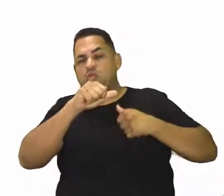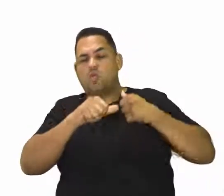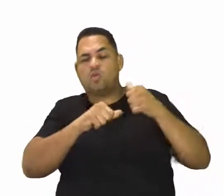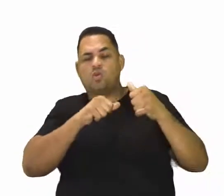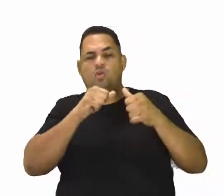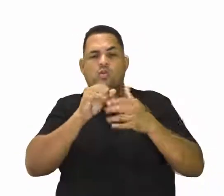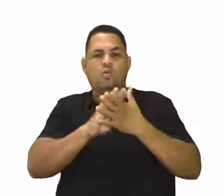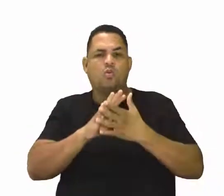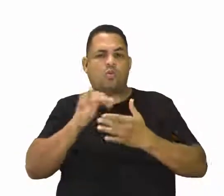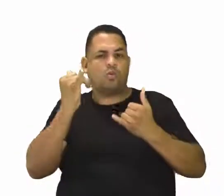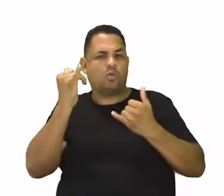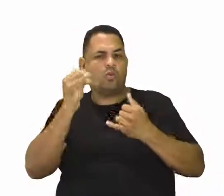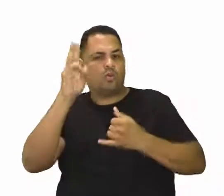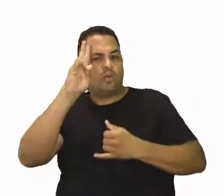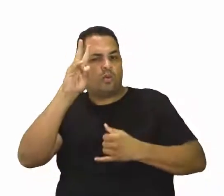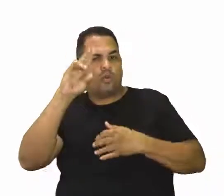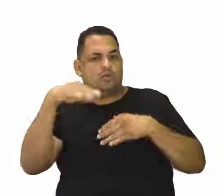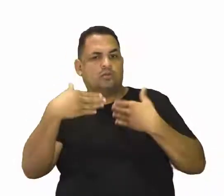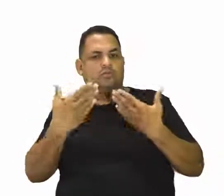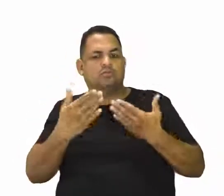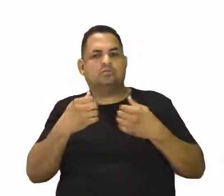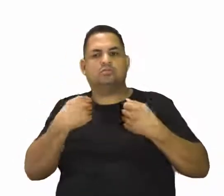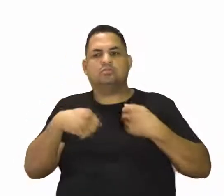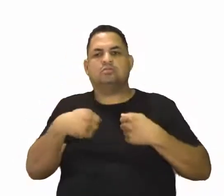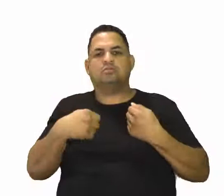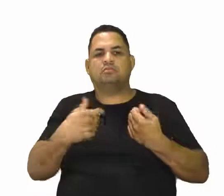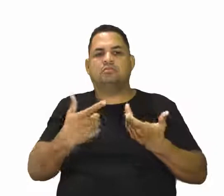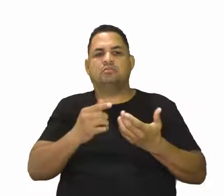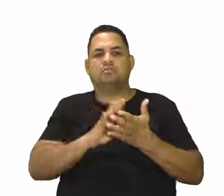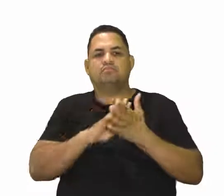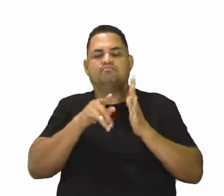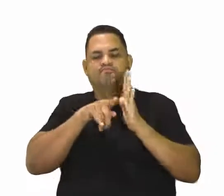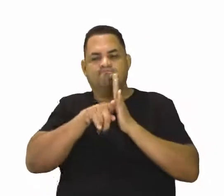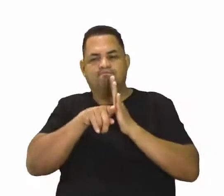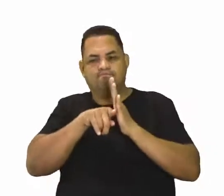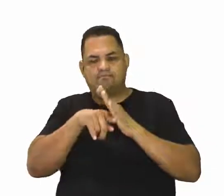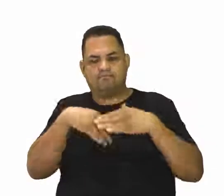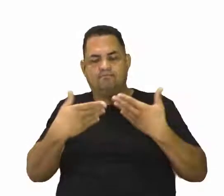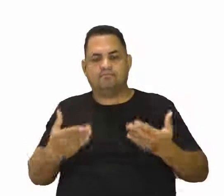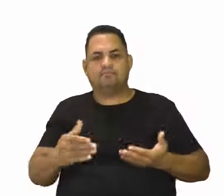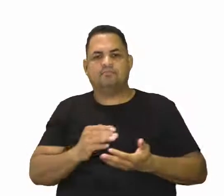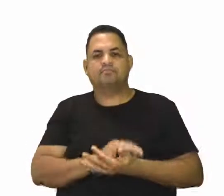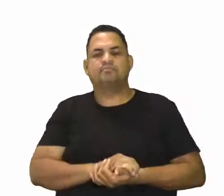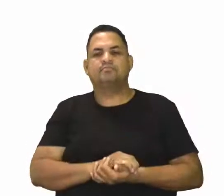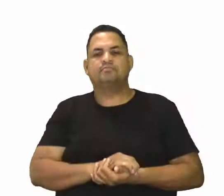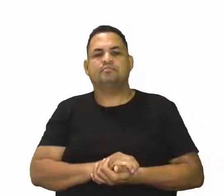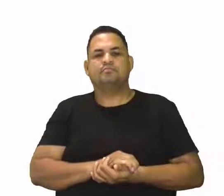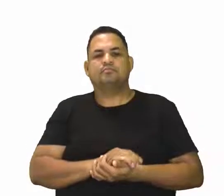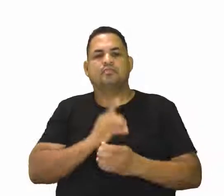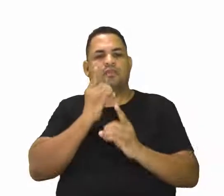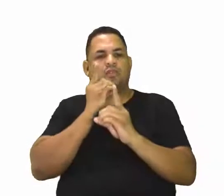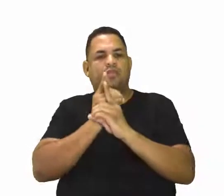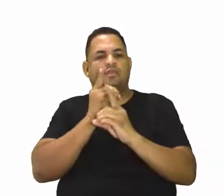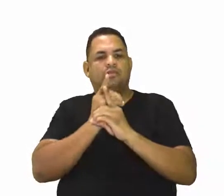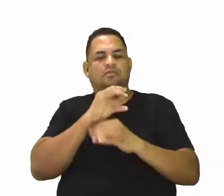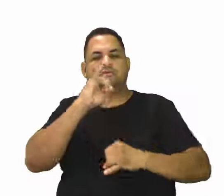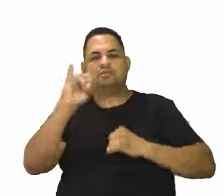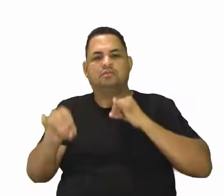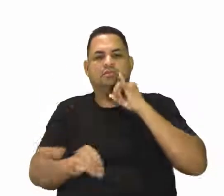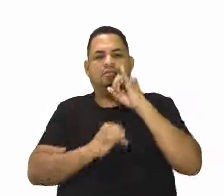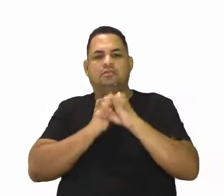Esta é uma questão de que ainda precisa ser pesquisada e você encontra na